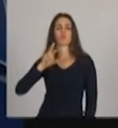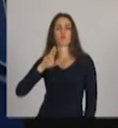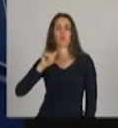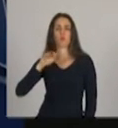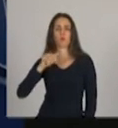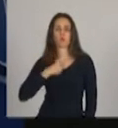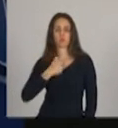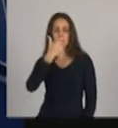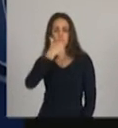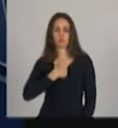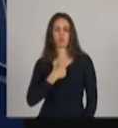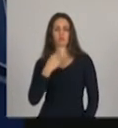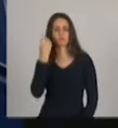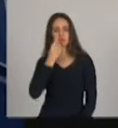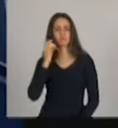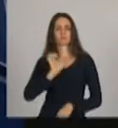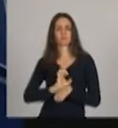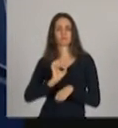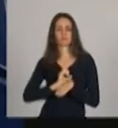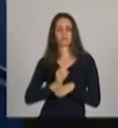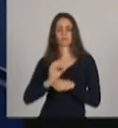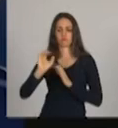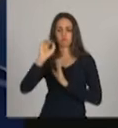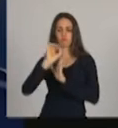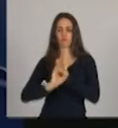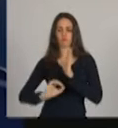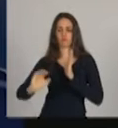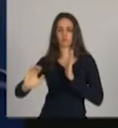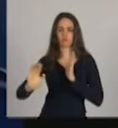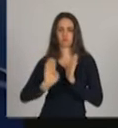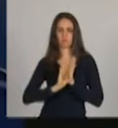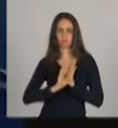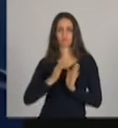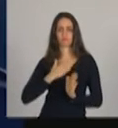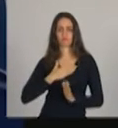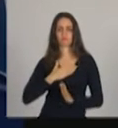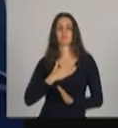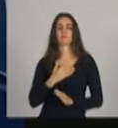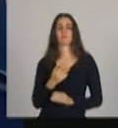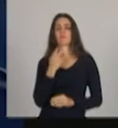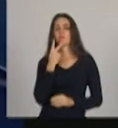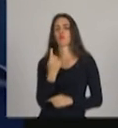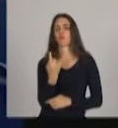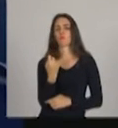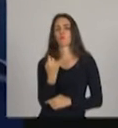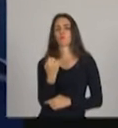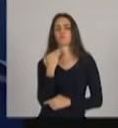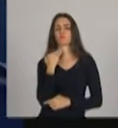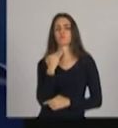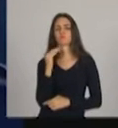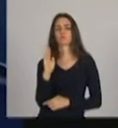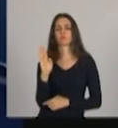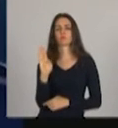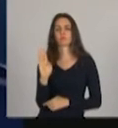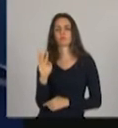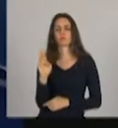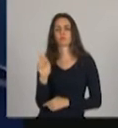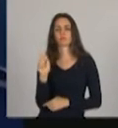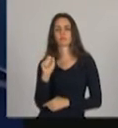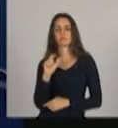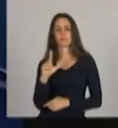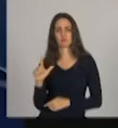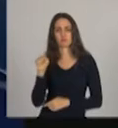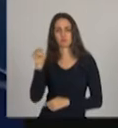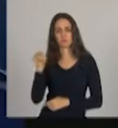de destacar que é a única agência do Banco do Brasil que